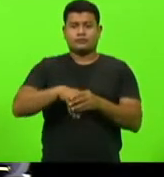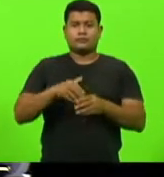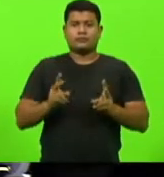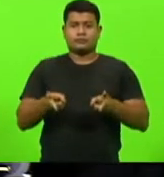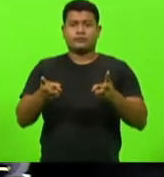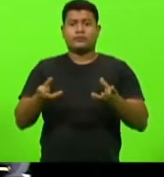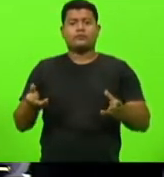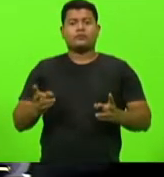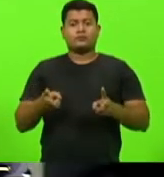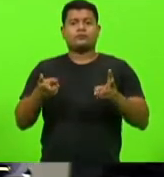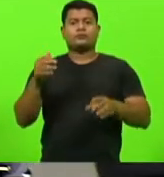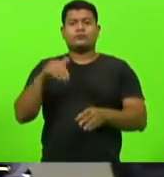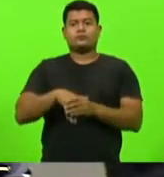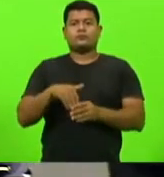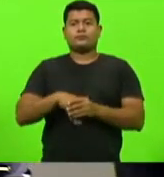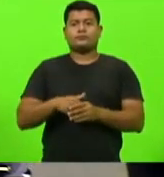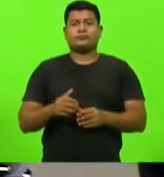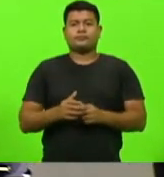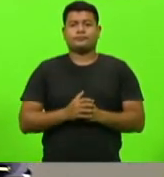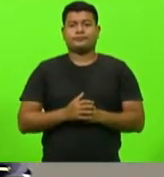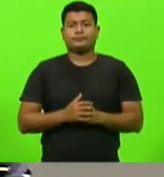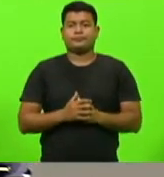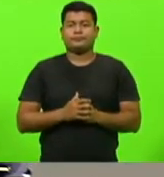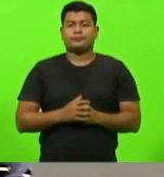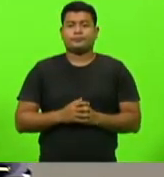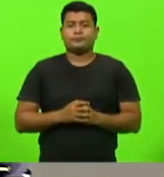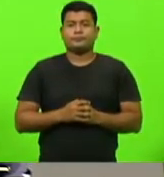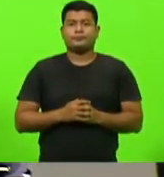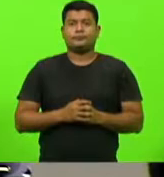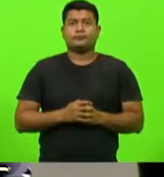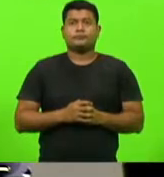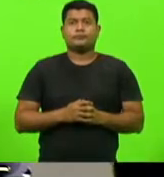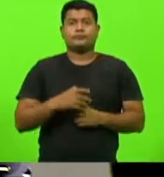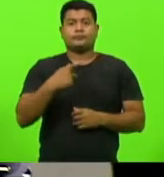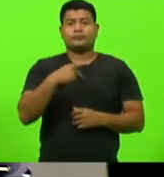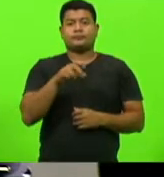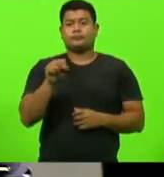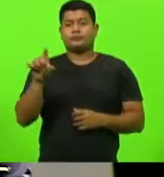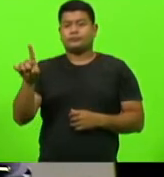votação. Os deputados... Senhor presidente, PSD vota hoje.